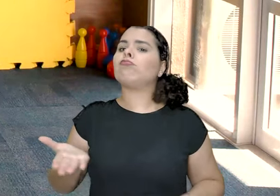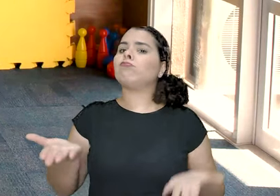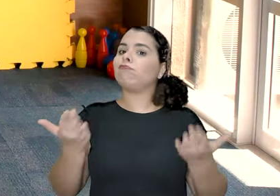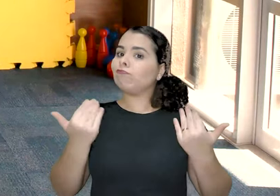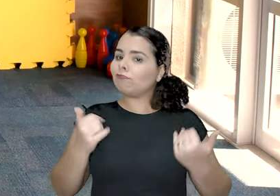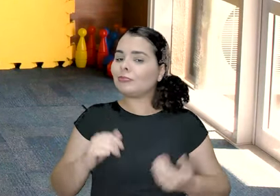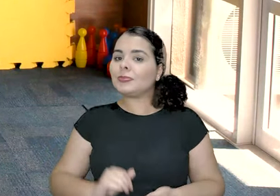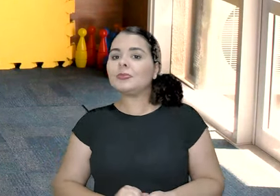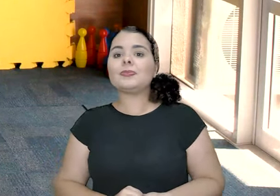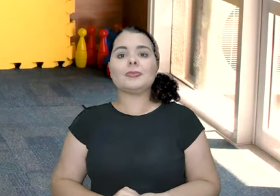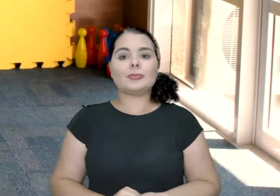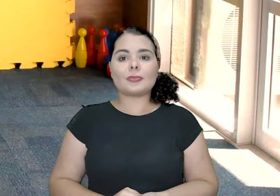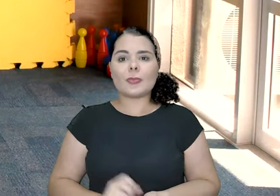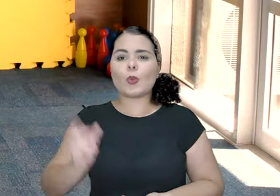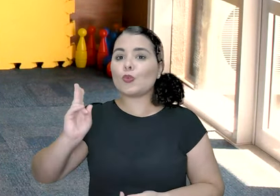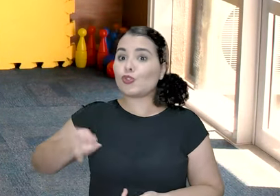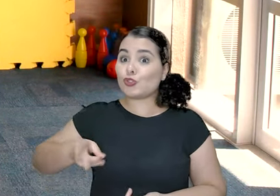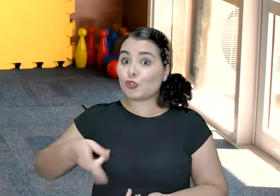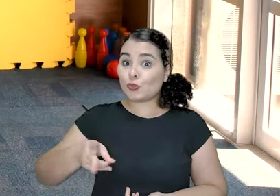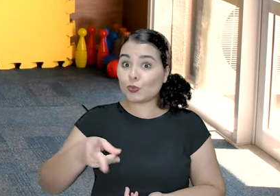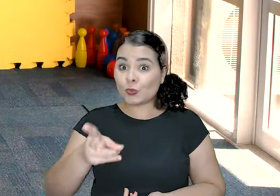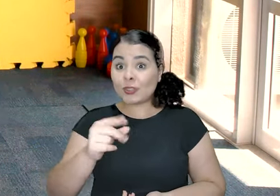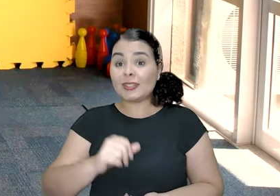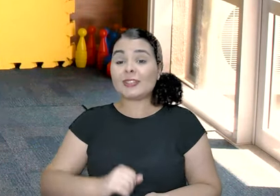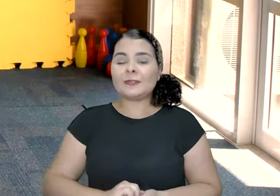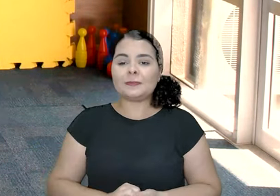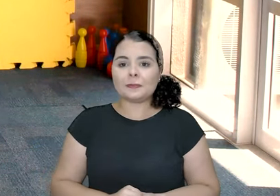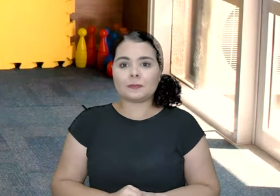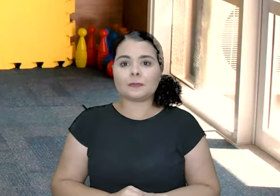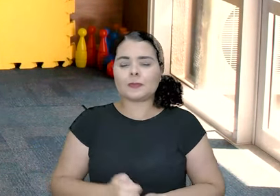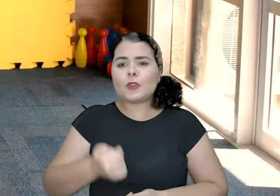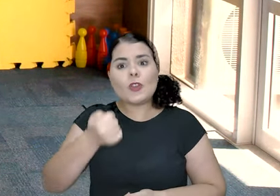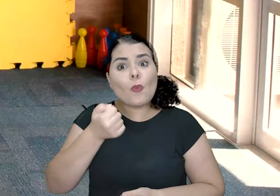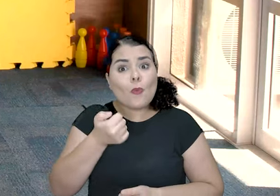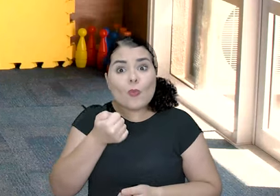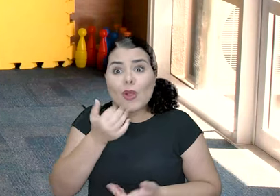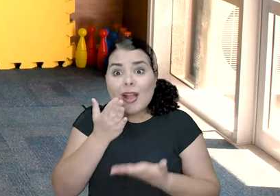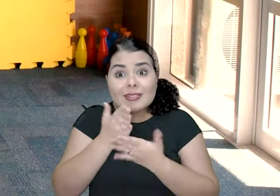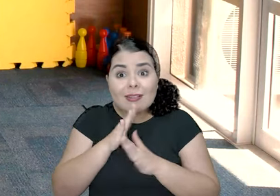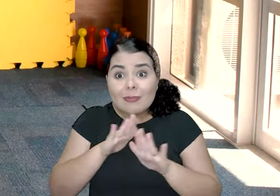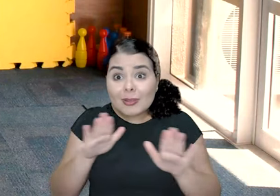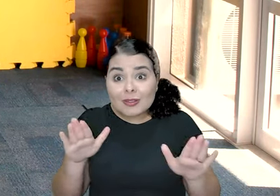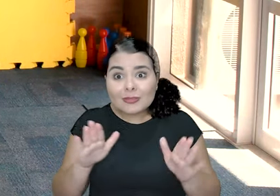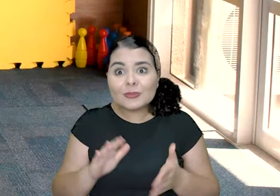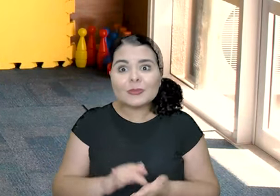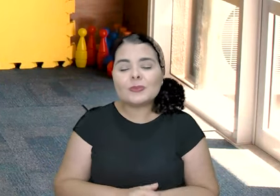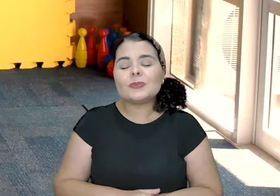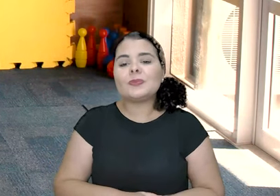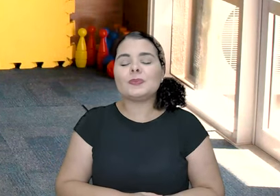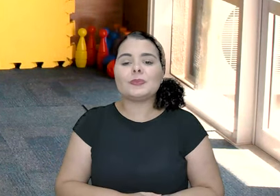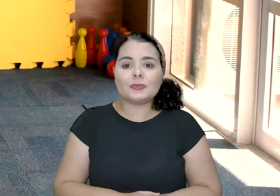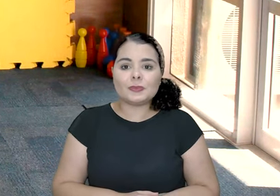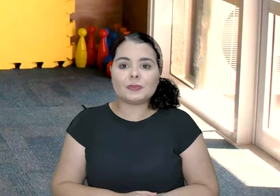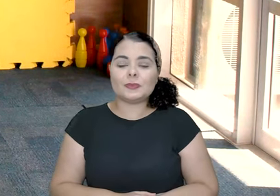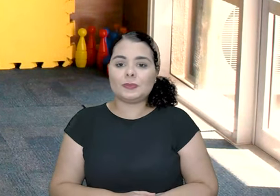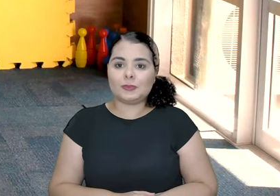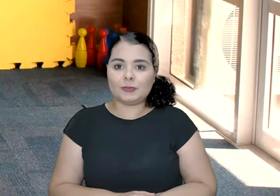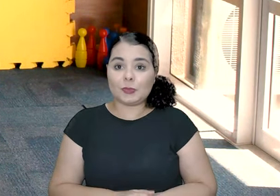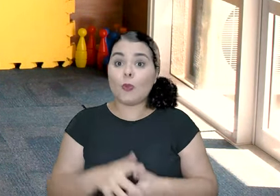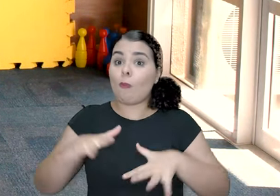pouquinho. Continua. Já tá quase acabando. Mantenha